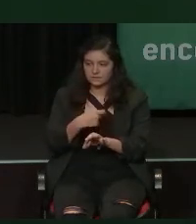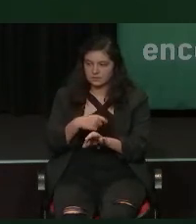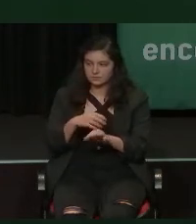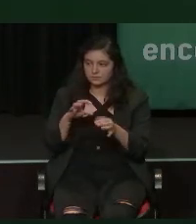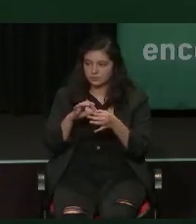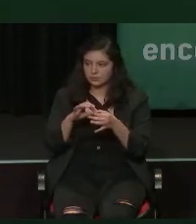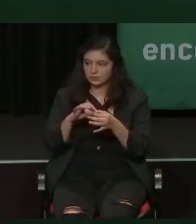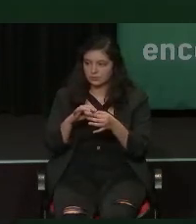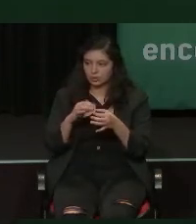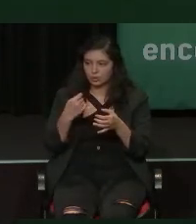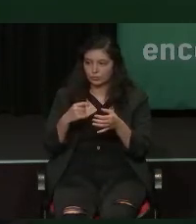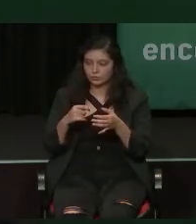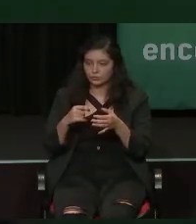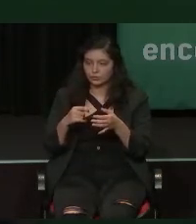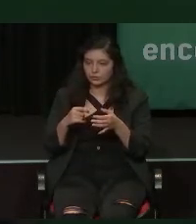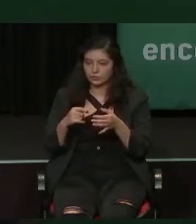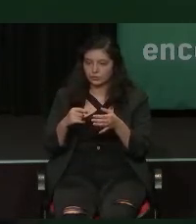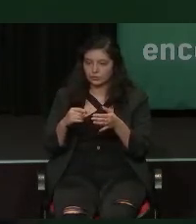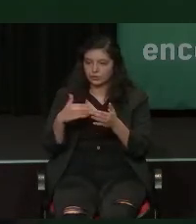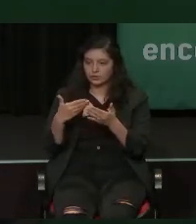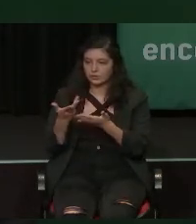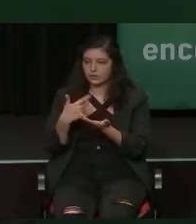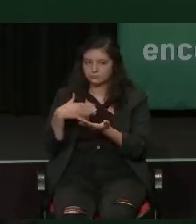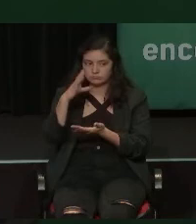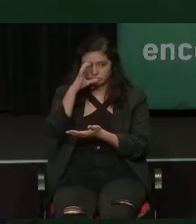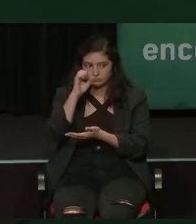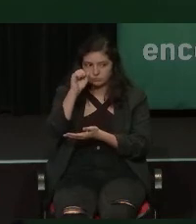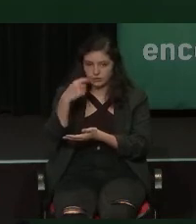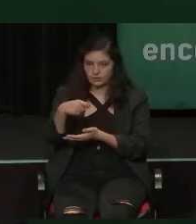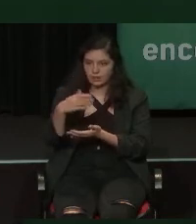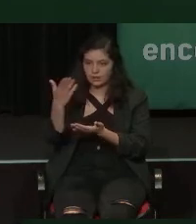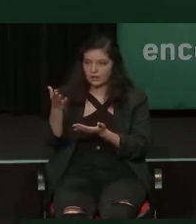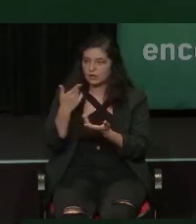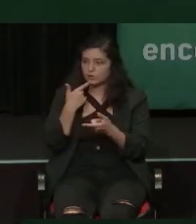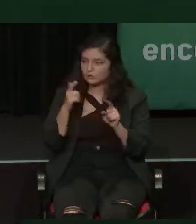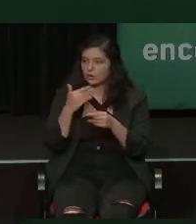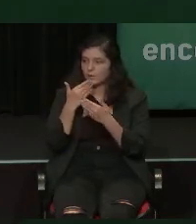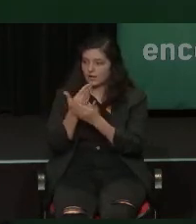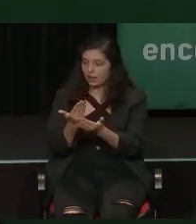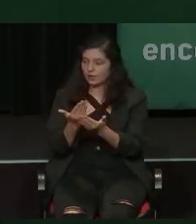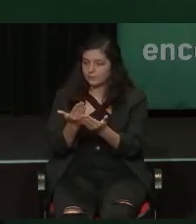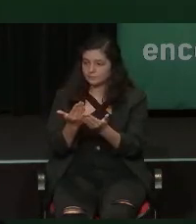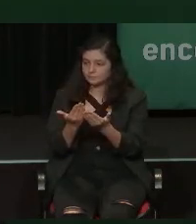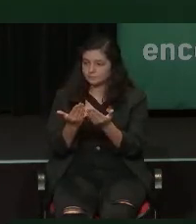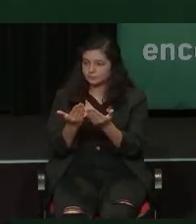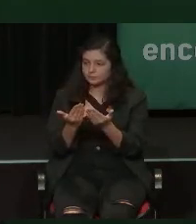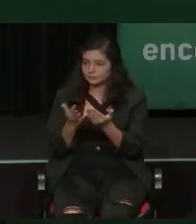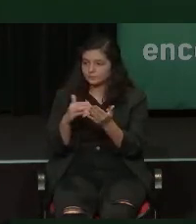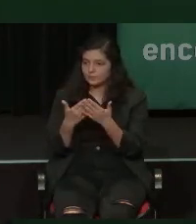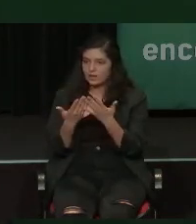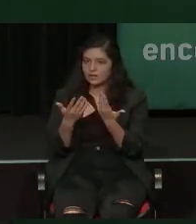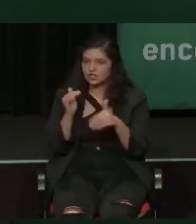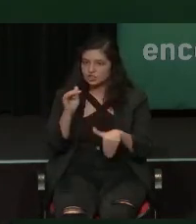el-Sisi, the President of the Arab Republic of Egypt. Allow me once again to thank you for having